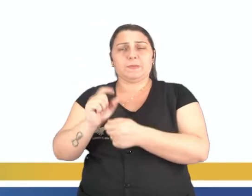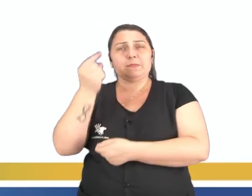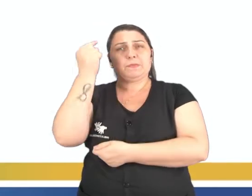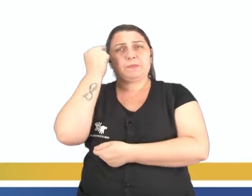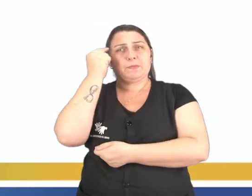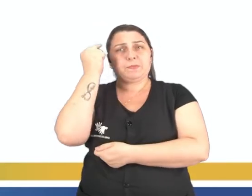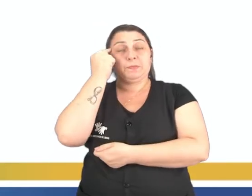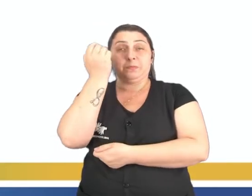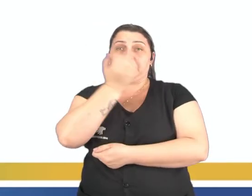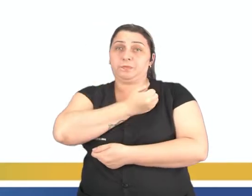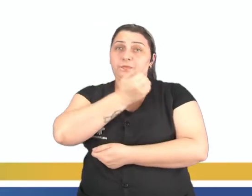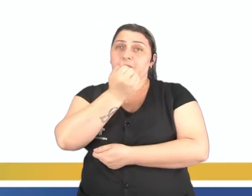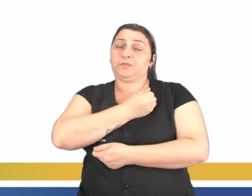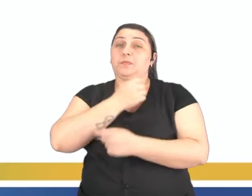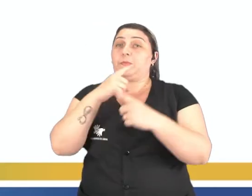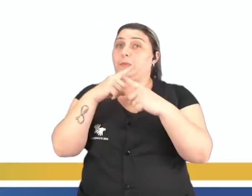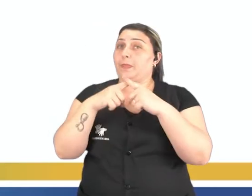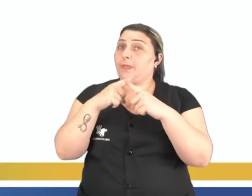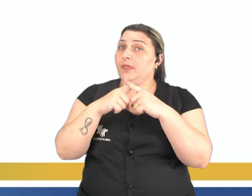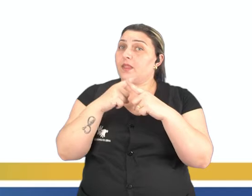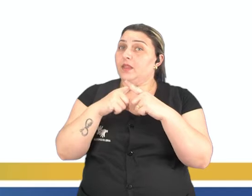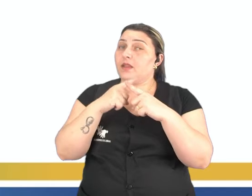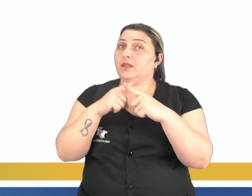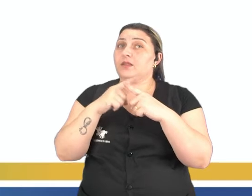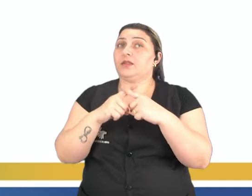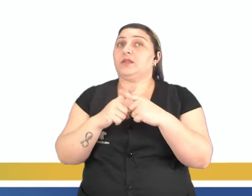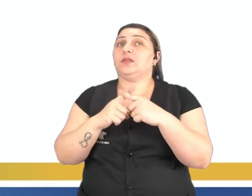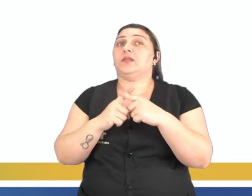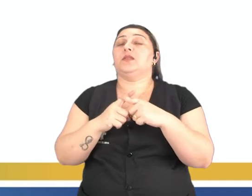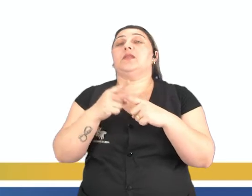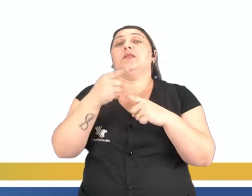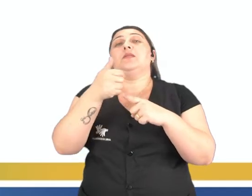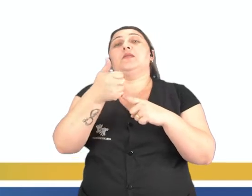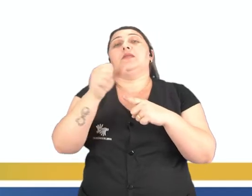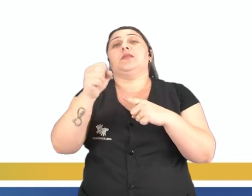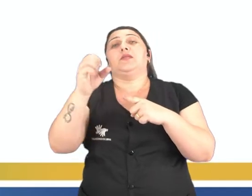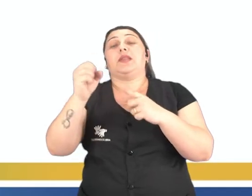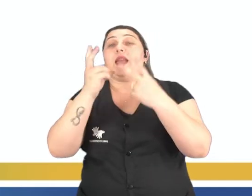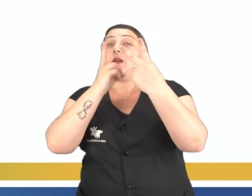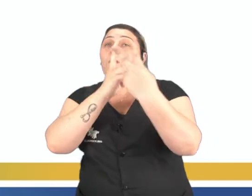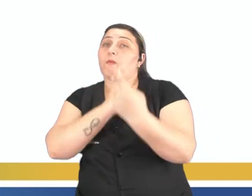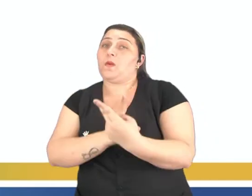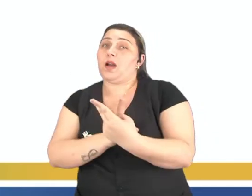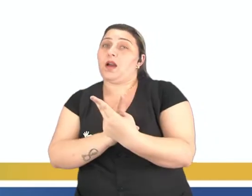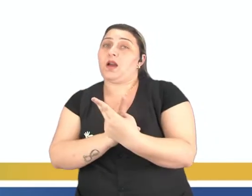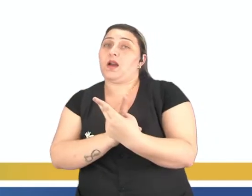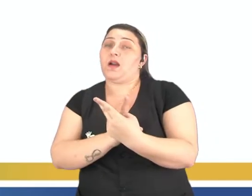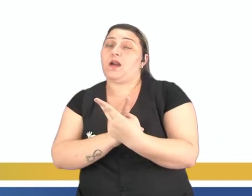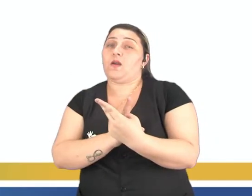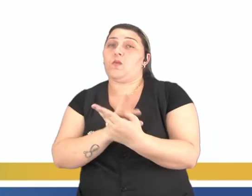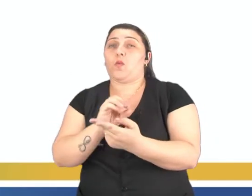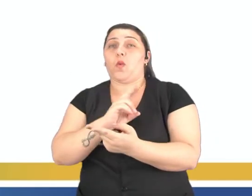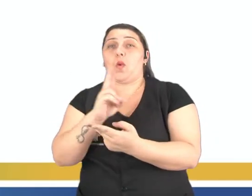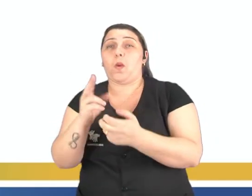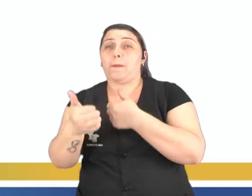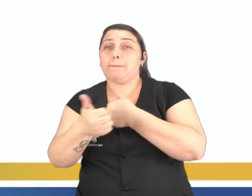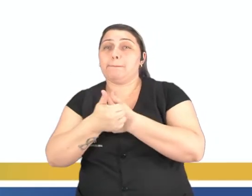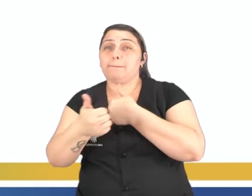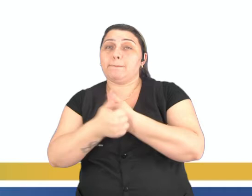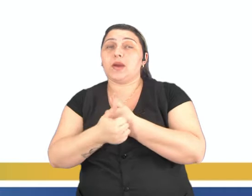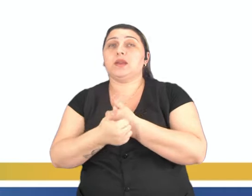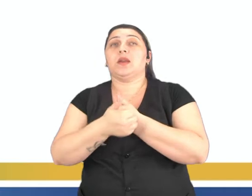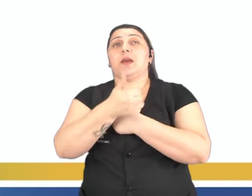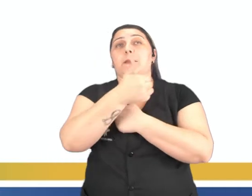em um número que multiplicado por 180 vai ser próximo ou igual